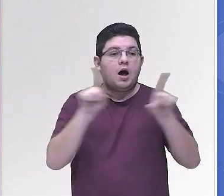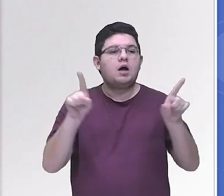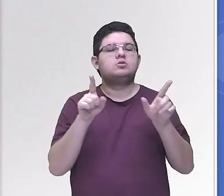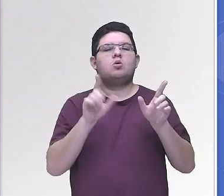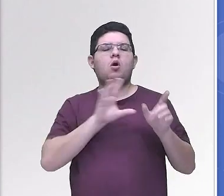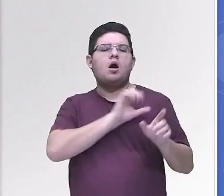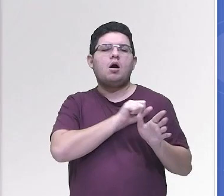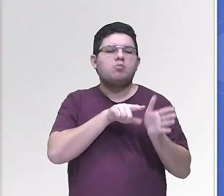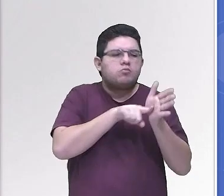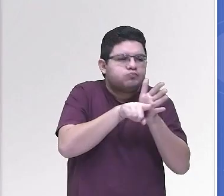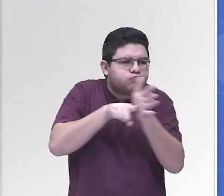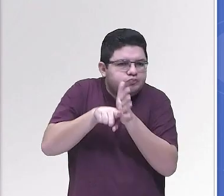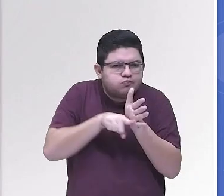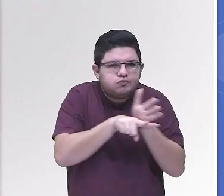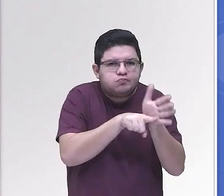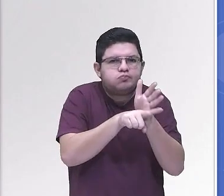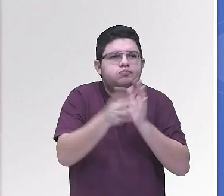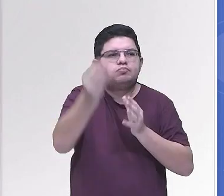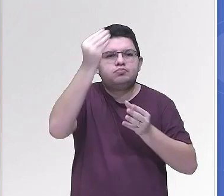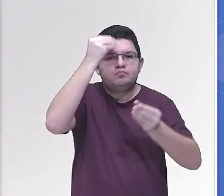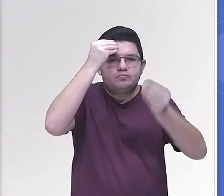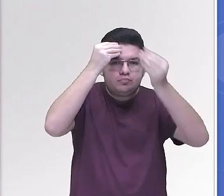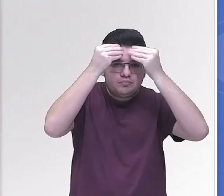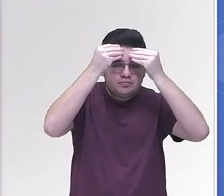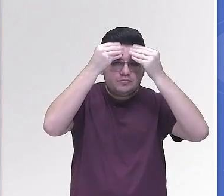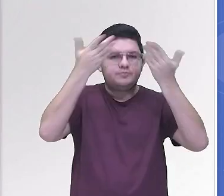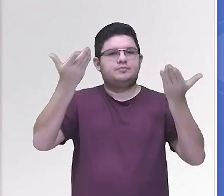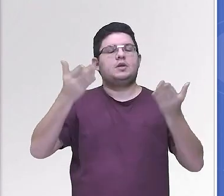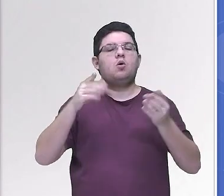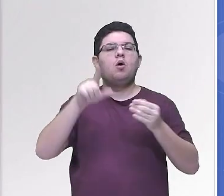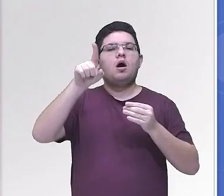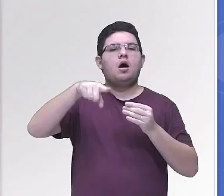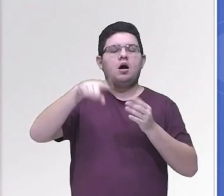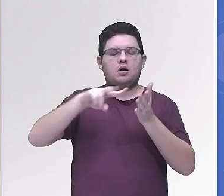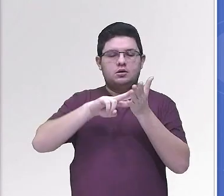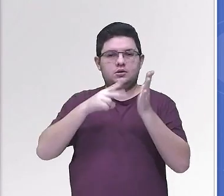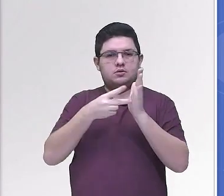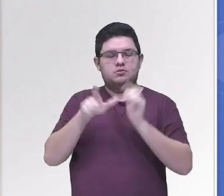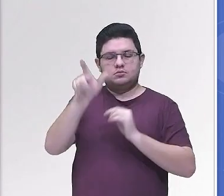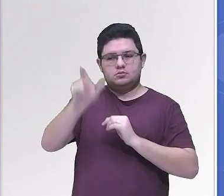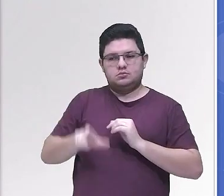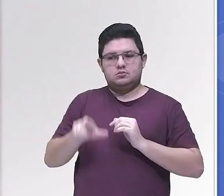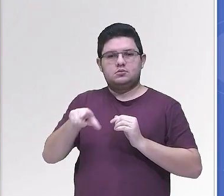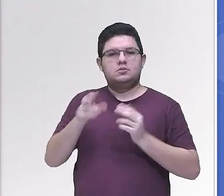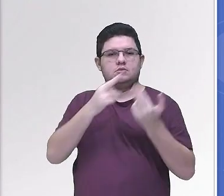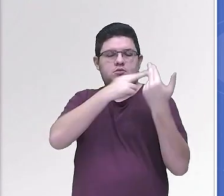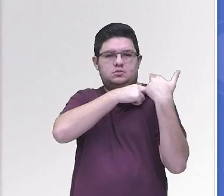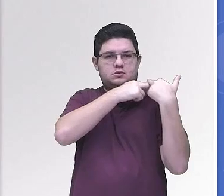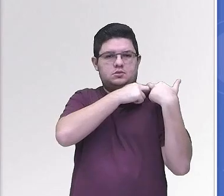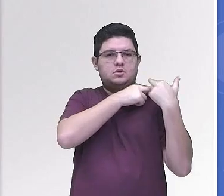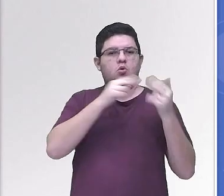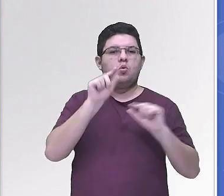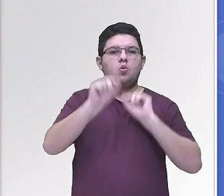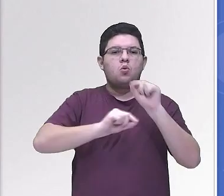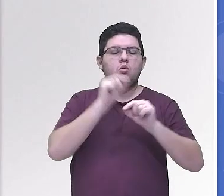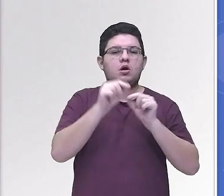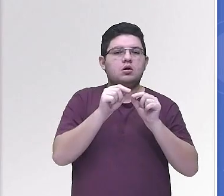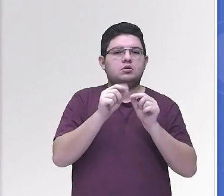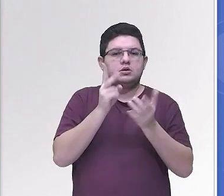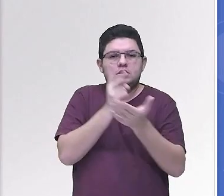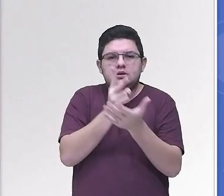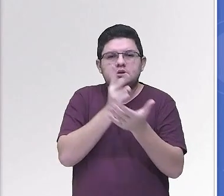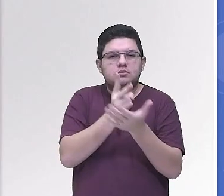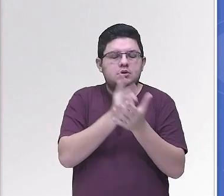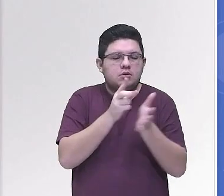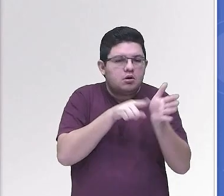buscar constantemente um conhecimento. Por isso que existem algumas características da reflexão